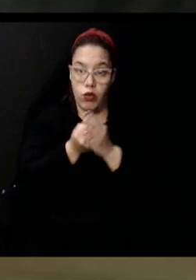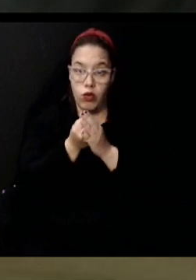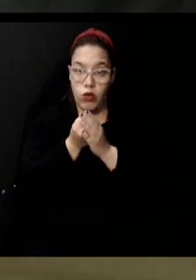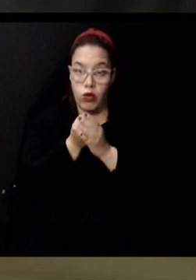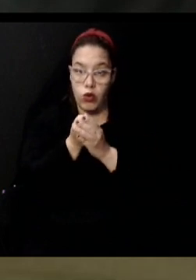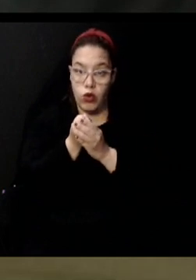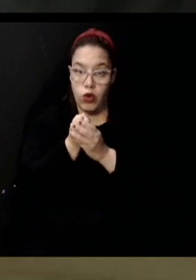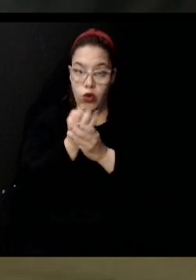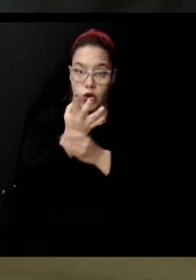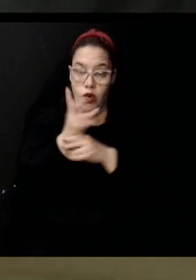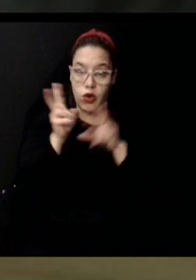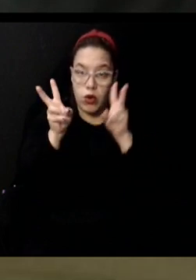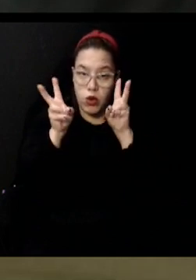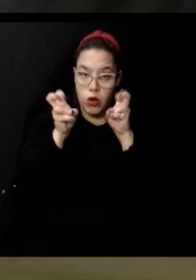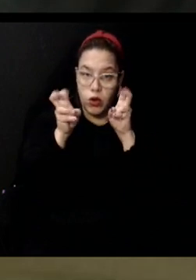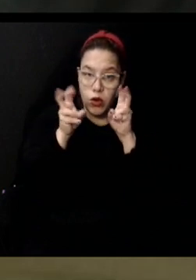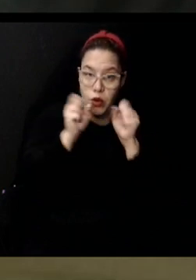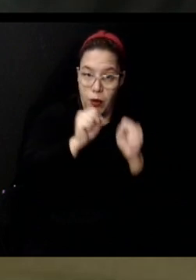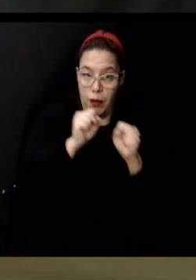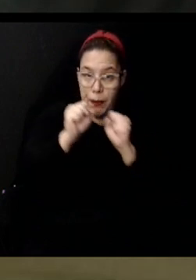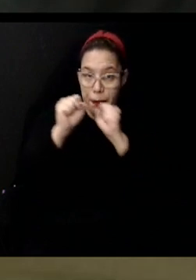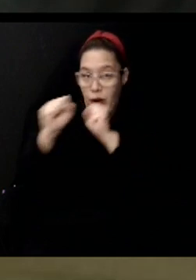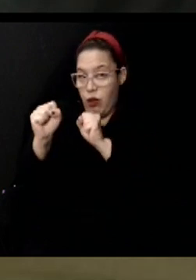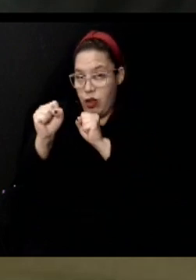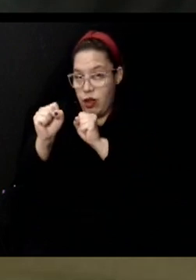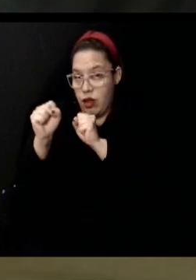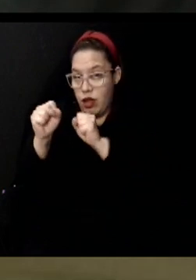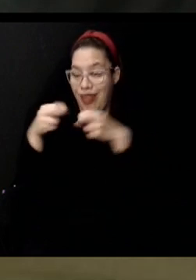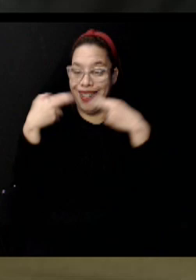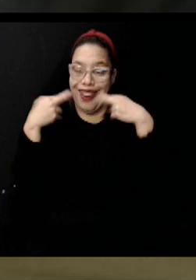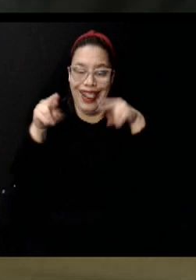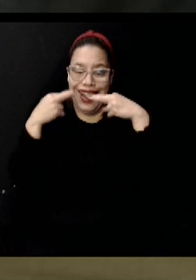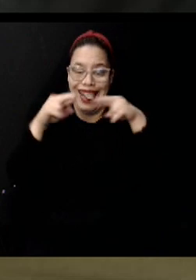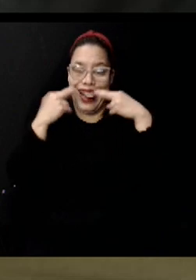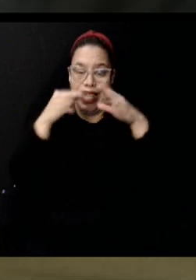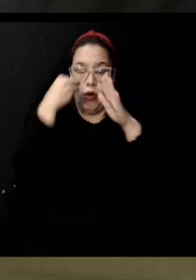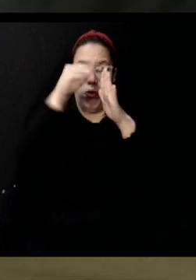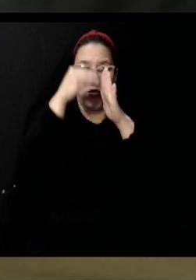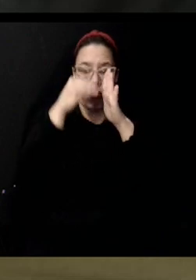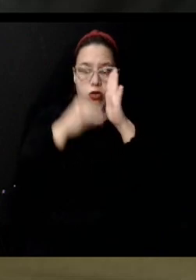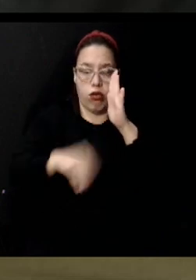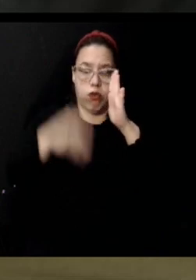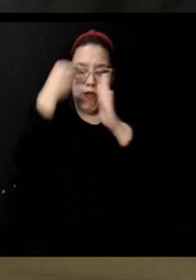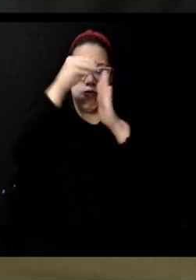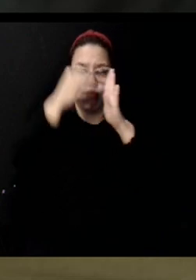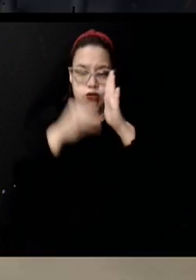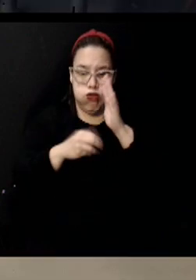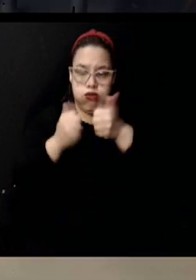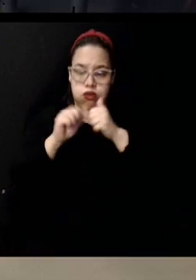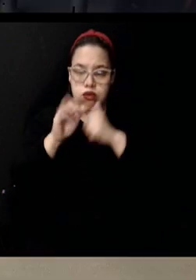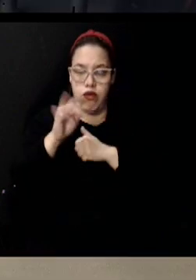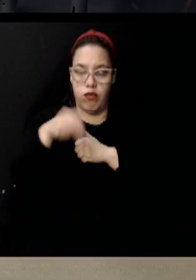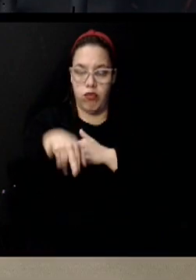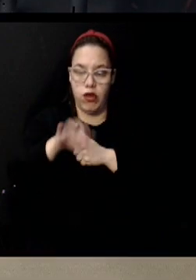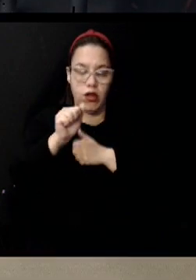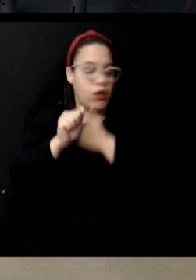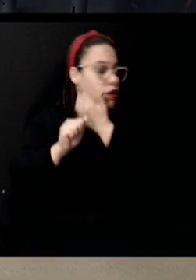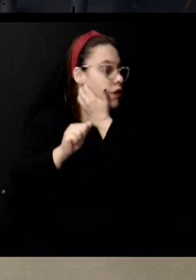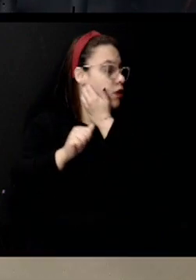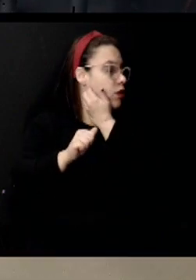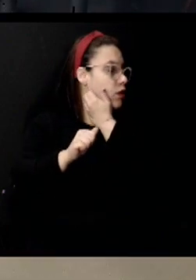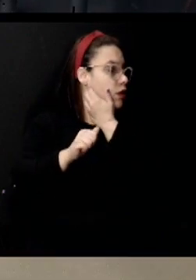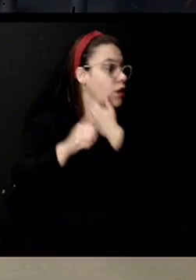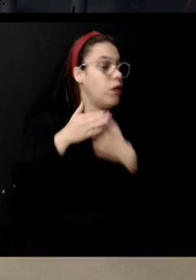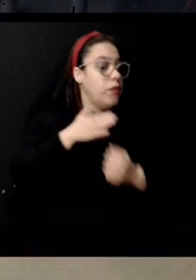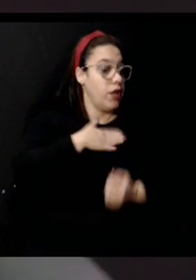entre aspas, um poder da reclamação? Qual que é a avaliação que você faz, Fabiana? Eu Para mim, a